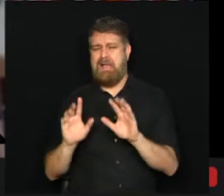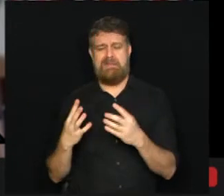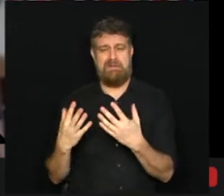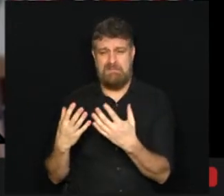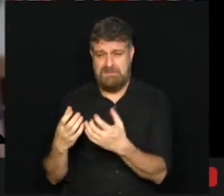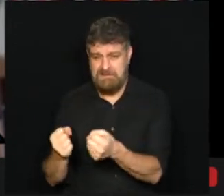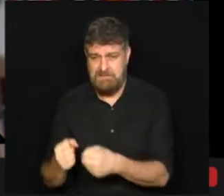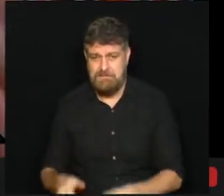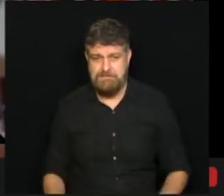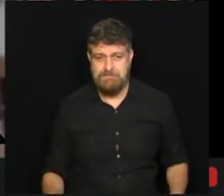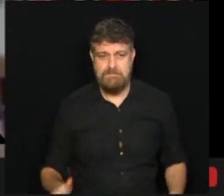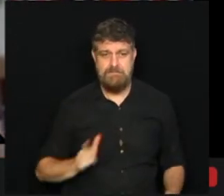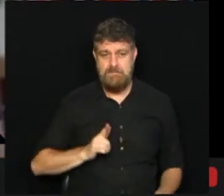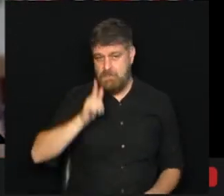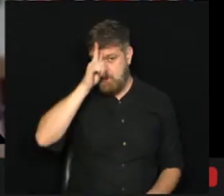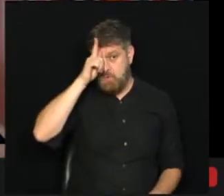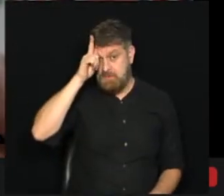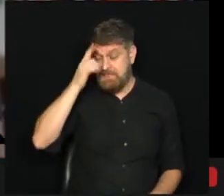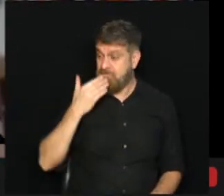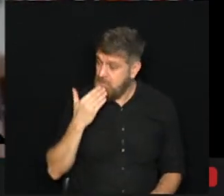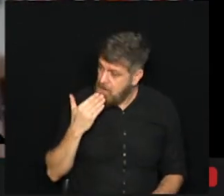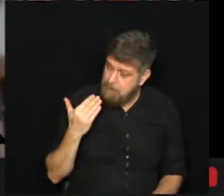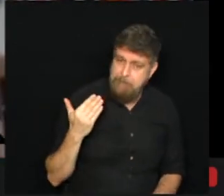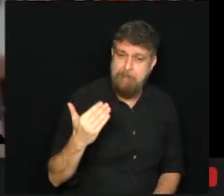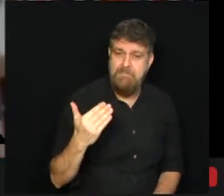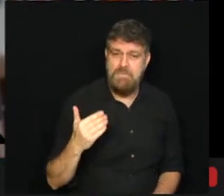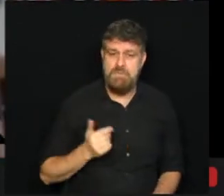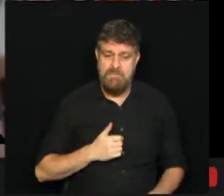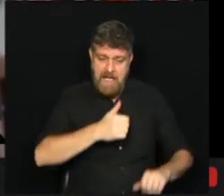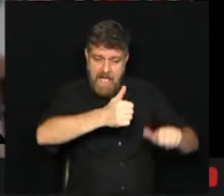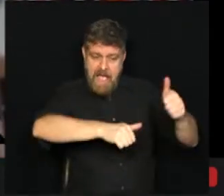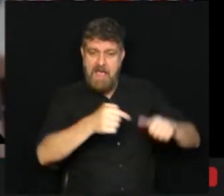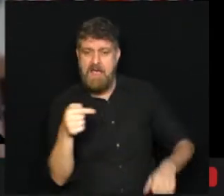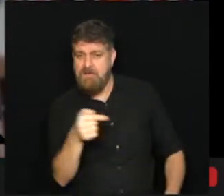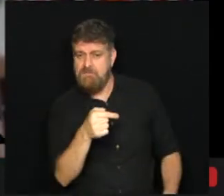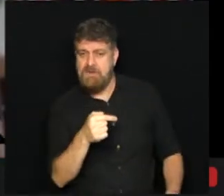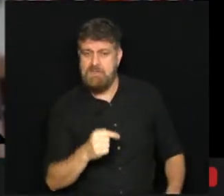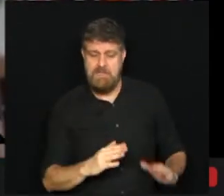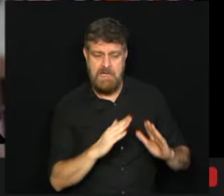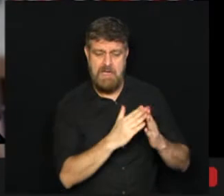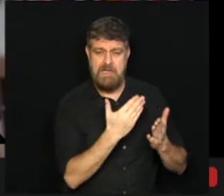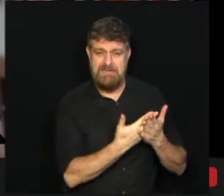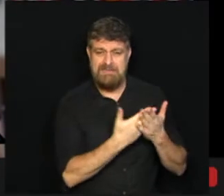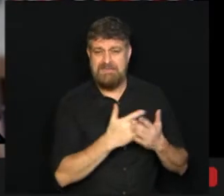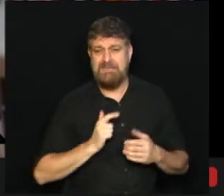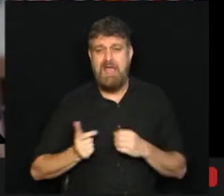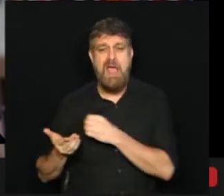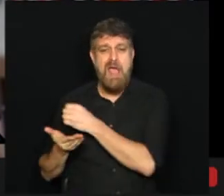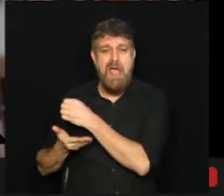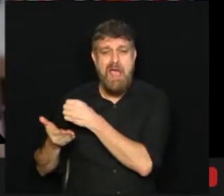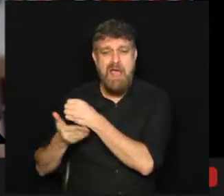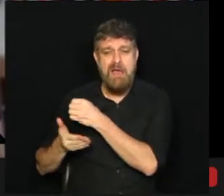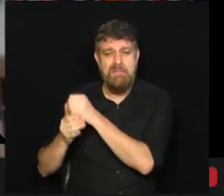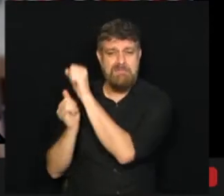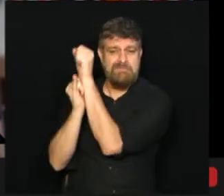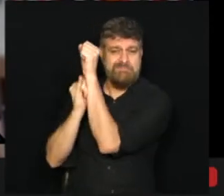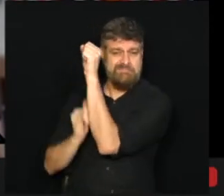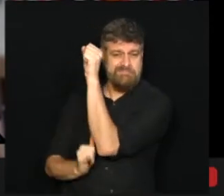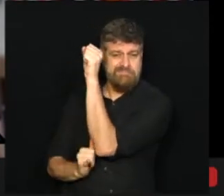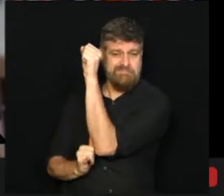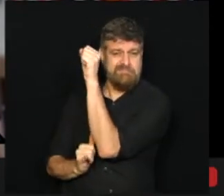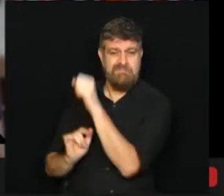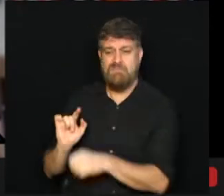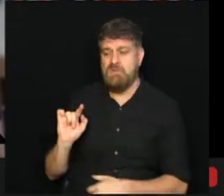apelo do vereador Gustavo Peta para que se apurasse o caso, teve como base um certo sentido